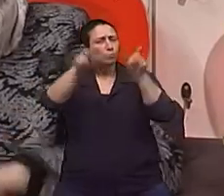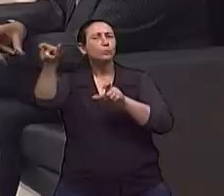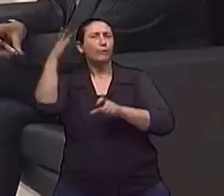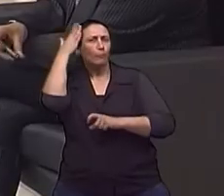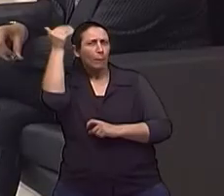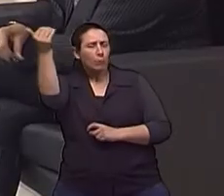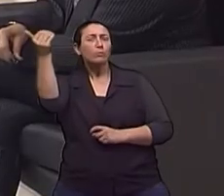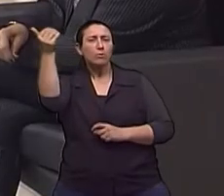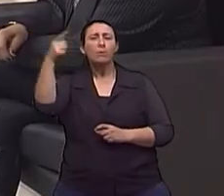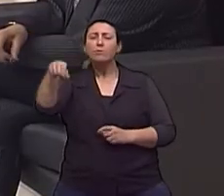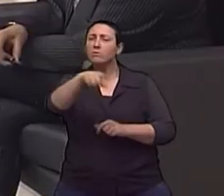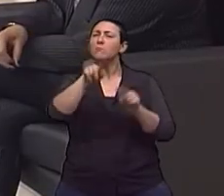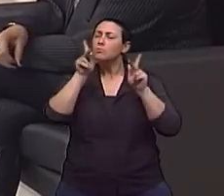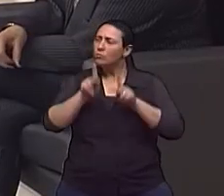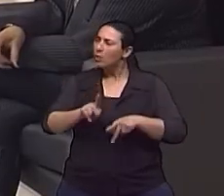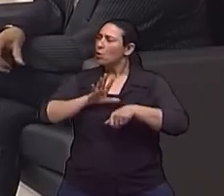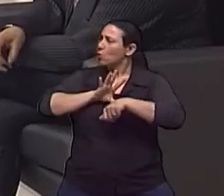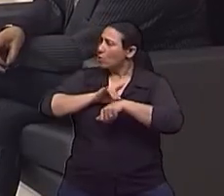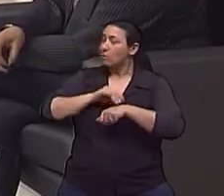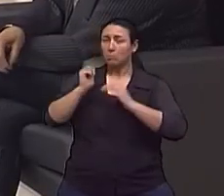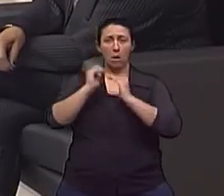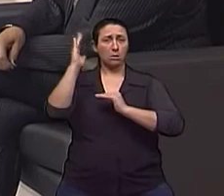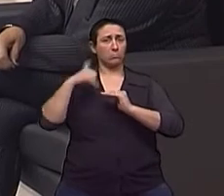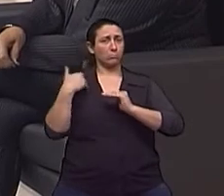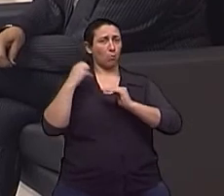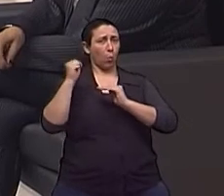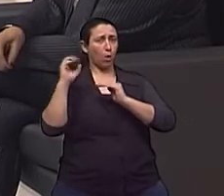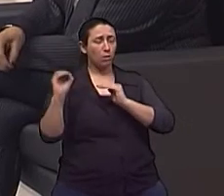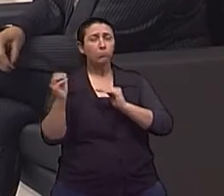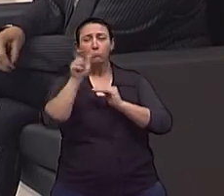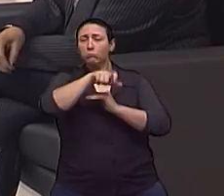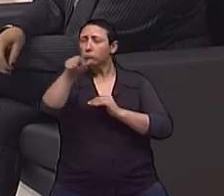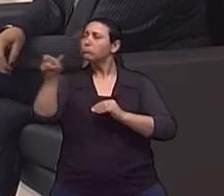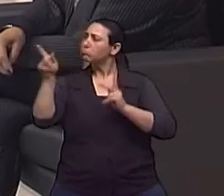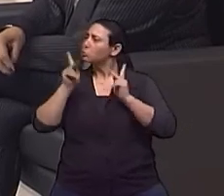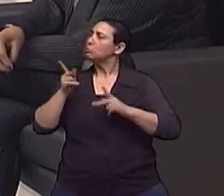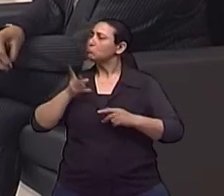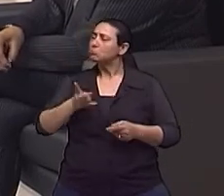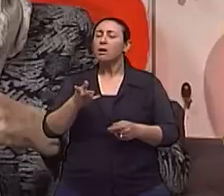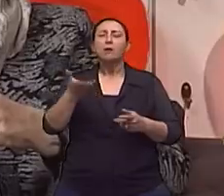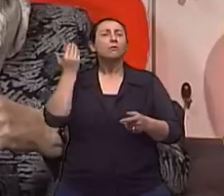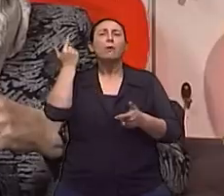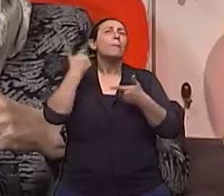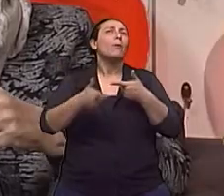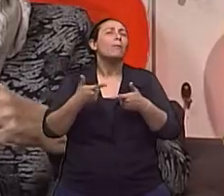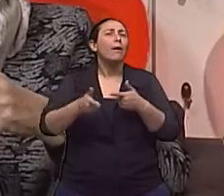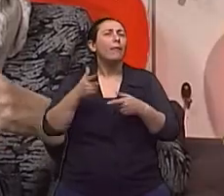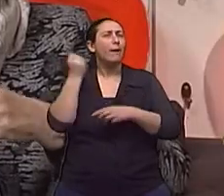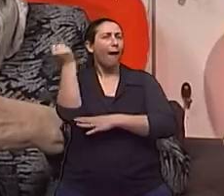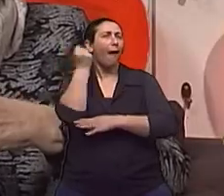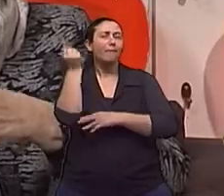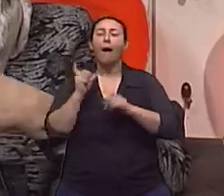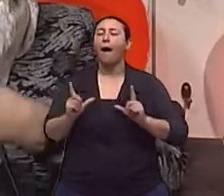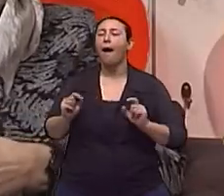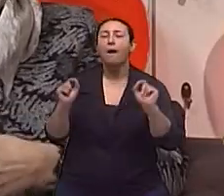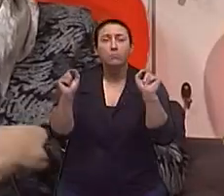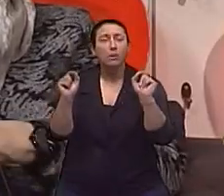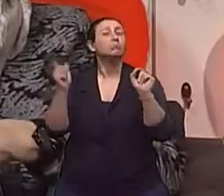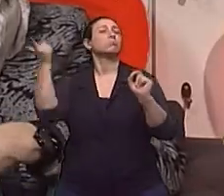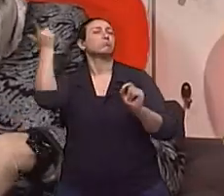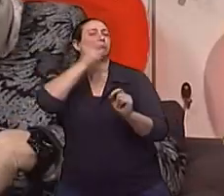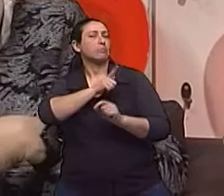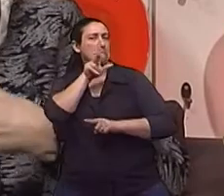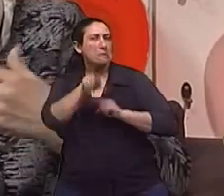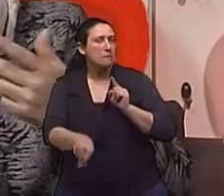perderam parentes das vezes eram doenças graves vencer um câncer venceram um o